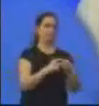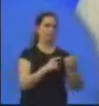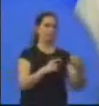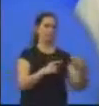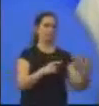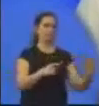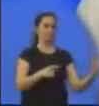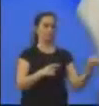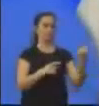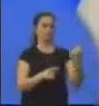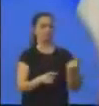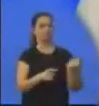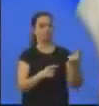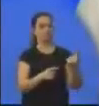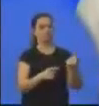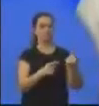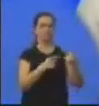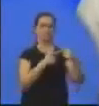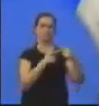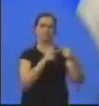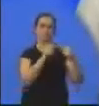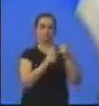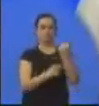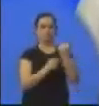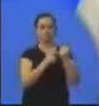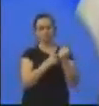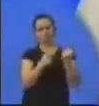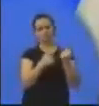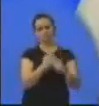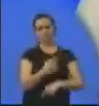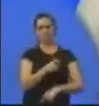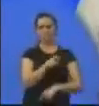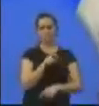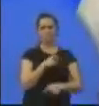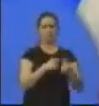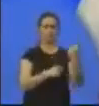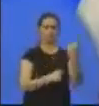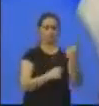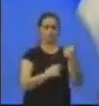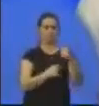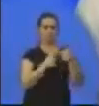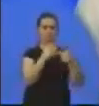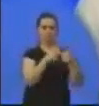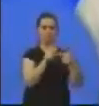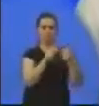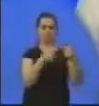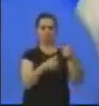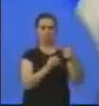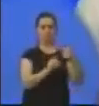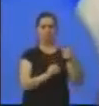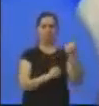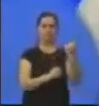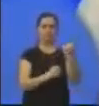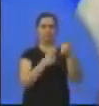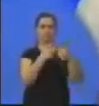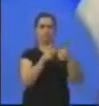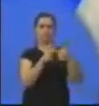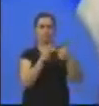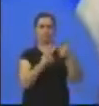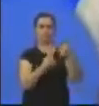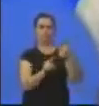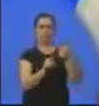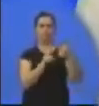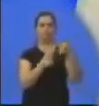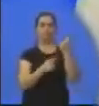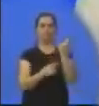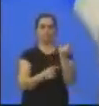x? Pensa na seguinte situação. Eu tenho 1 dividido por 10, 1 dividido por 100, 1 dividido por 1000, 1